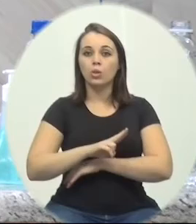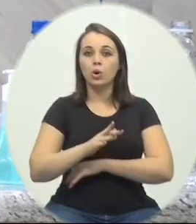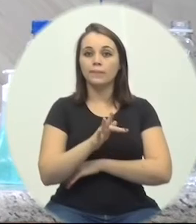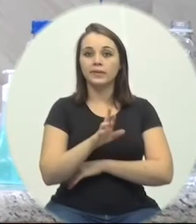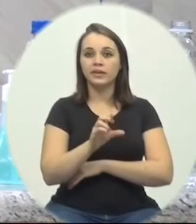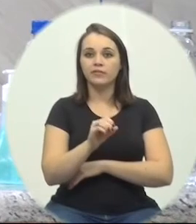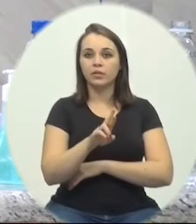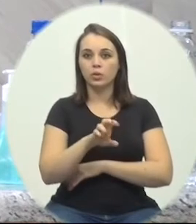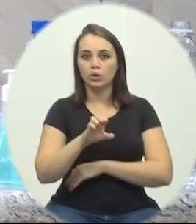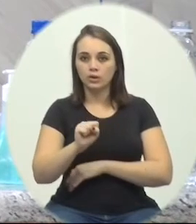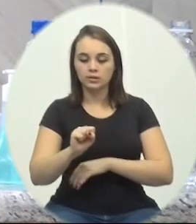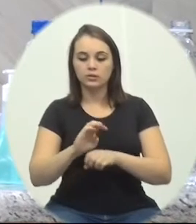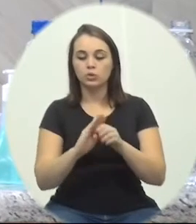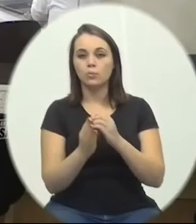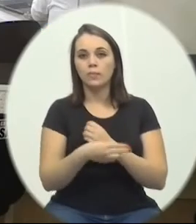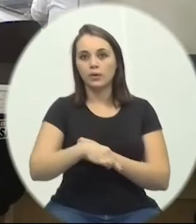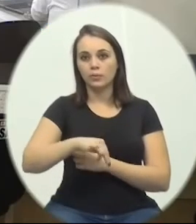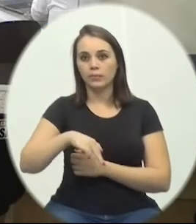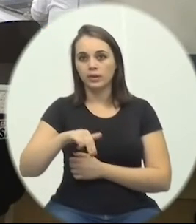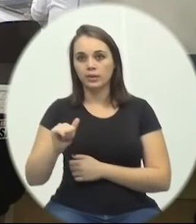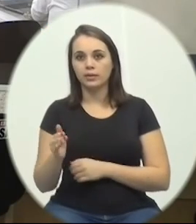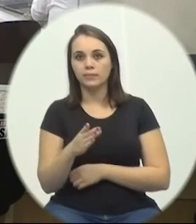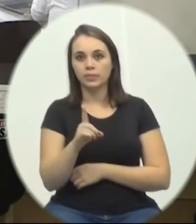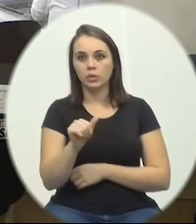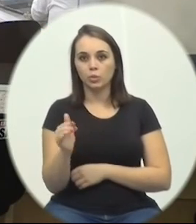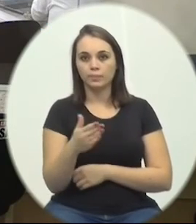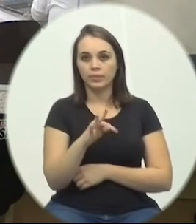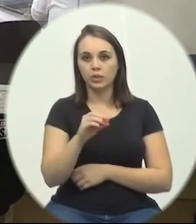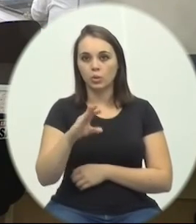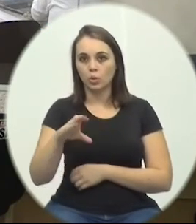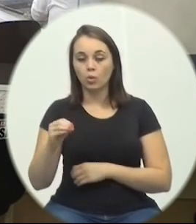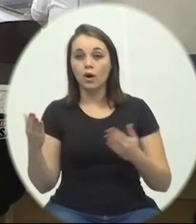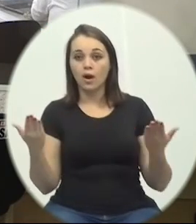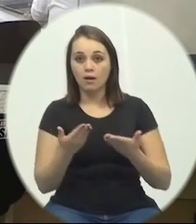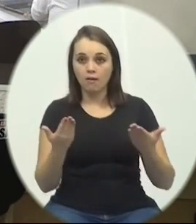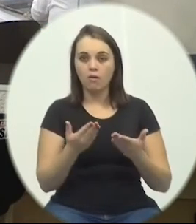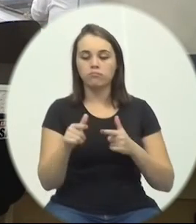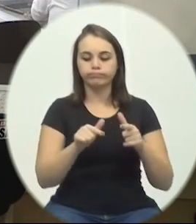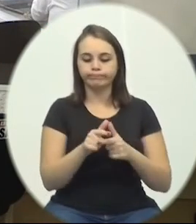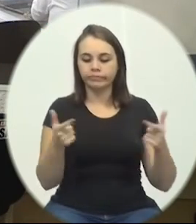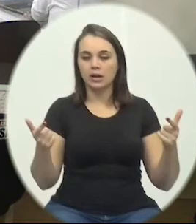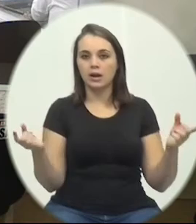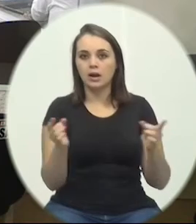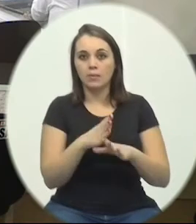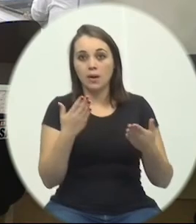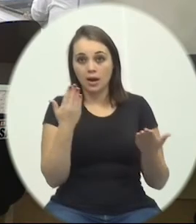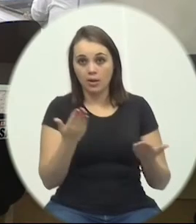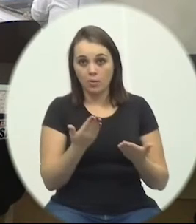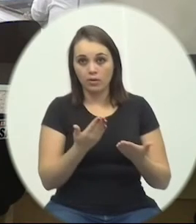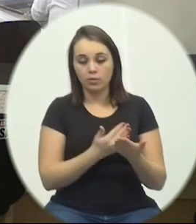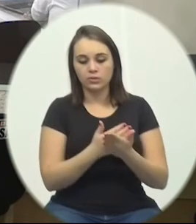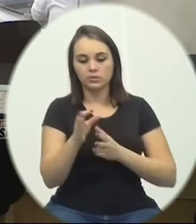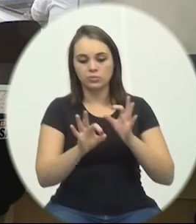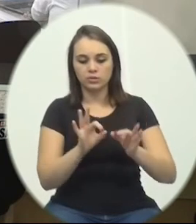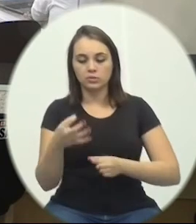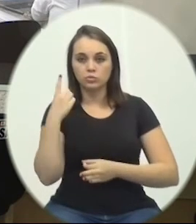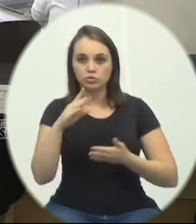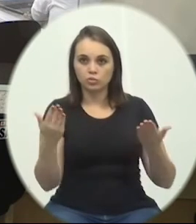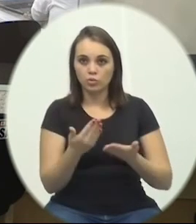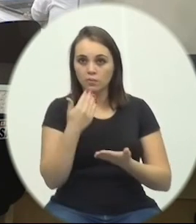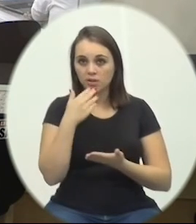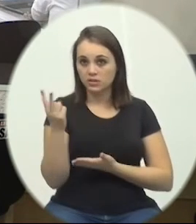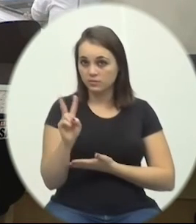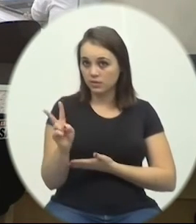bairro Mina do Toco. Terminado o grande expediente, passamos para a ordem do dia. Solicito aos senhores vereadores que façam a confirmação do